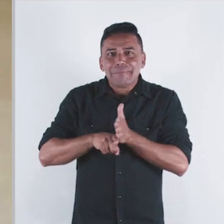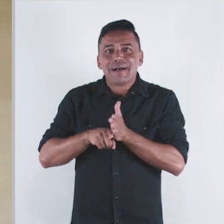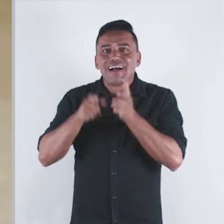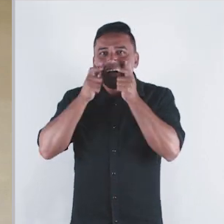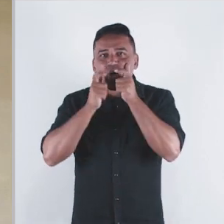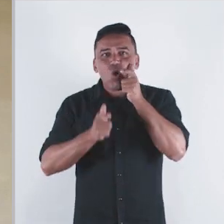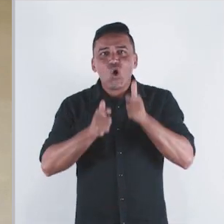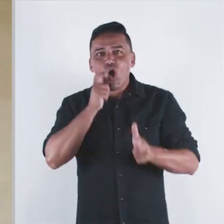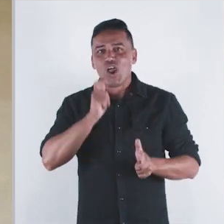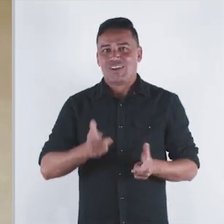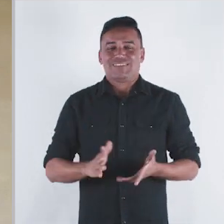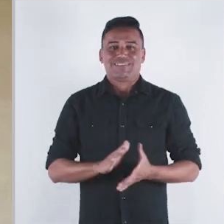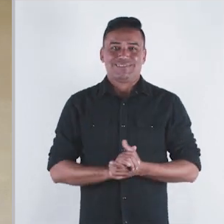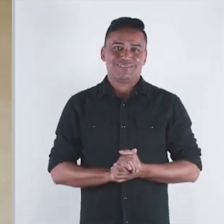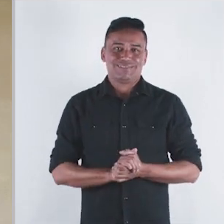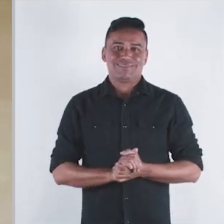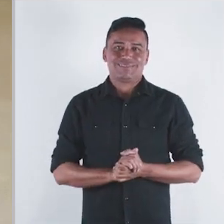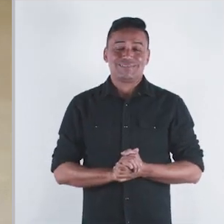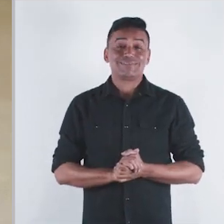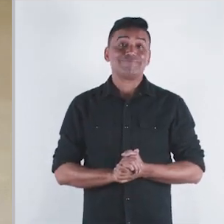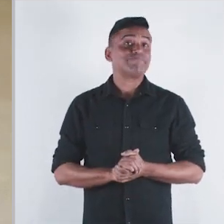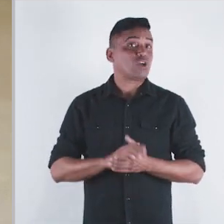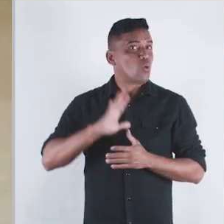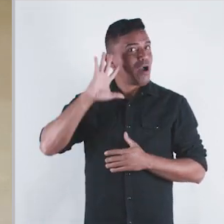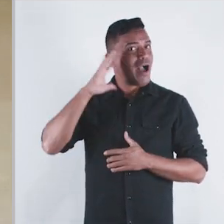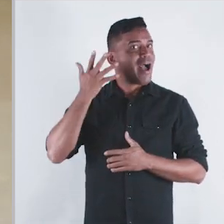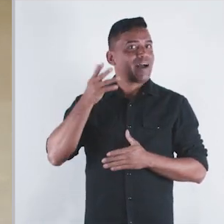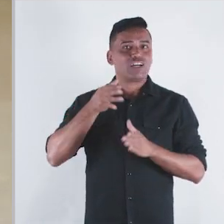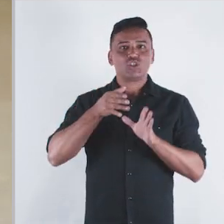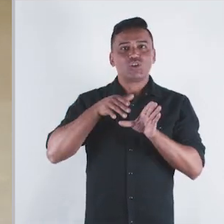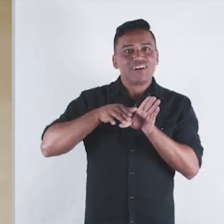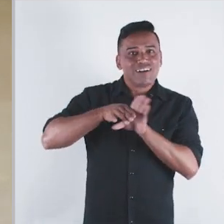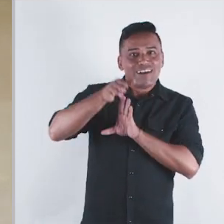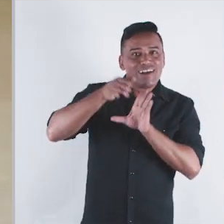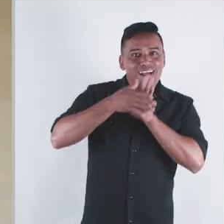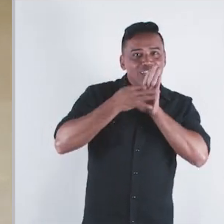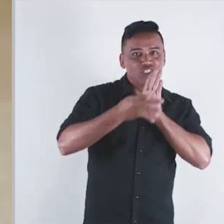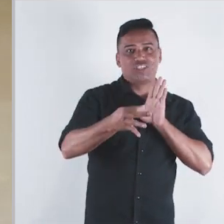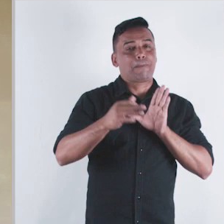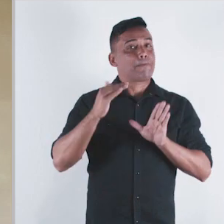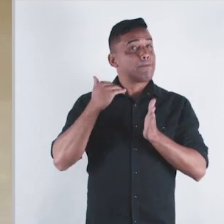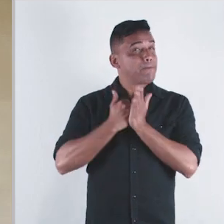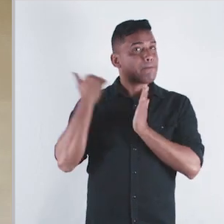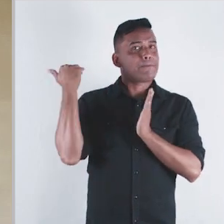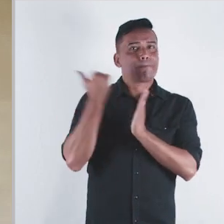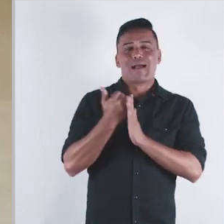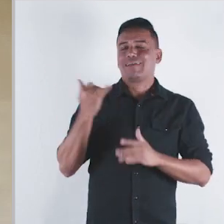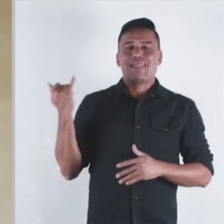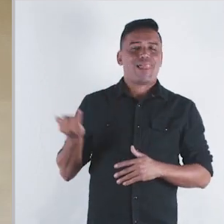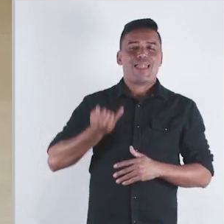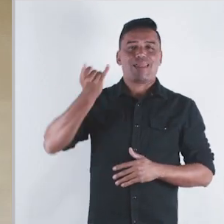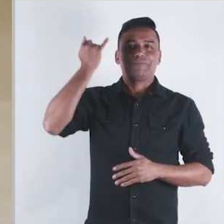Ter. E eu acho que isso talvez seja a dica mais importante, né? Ter